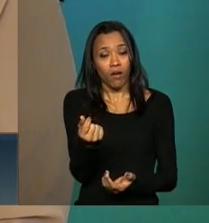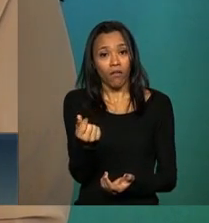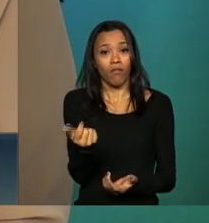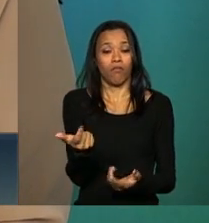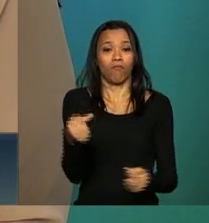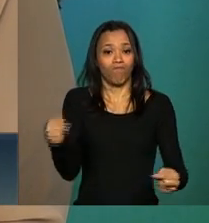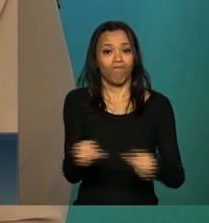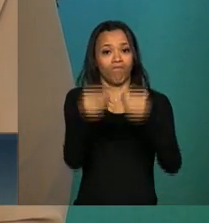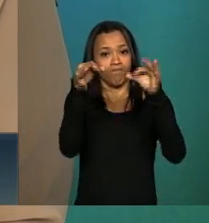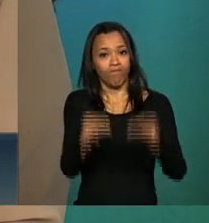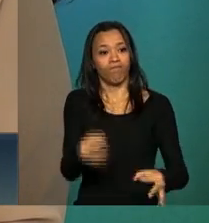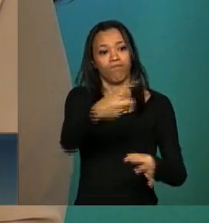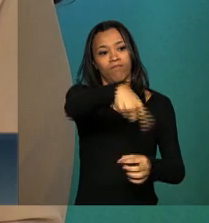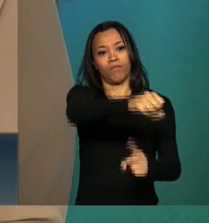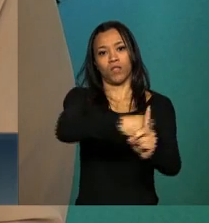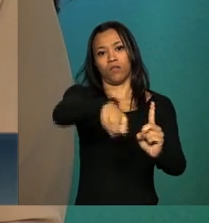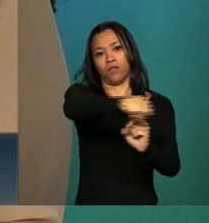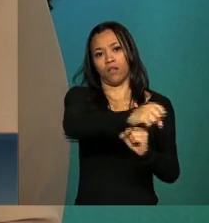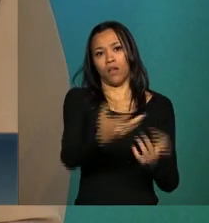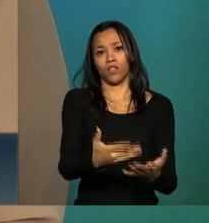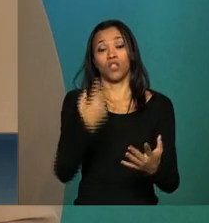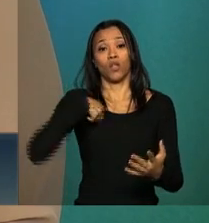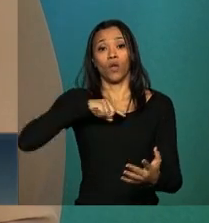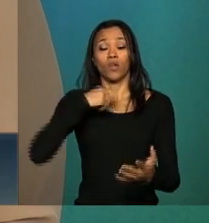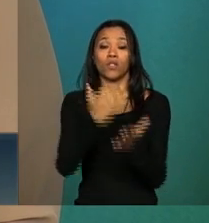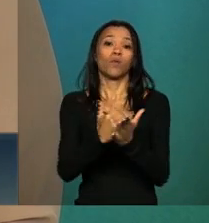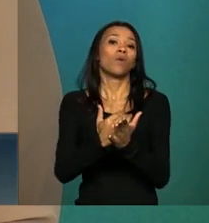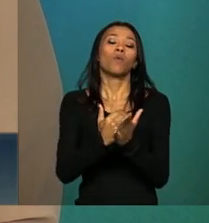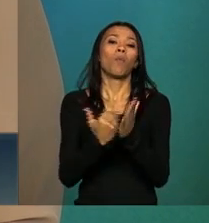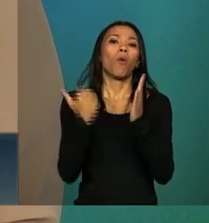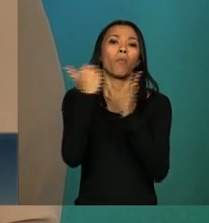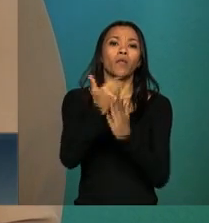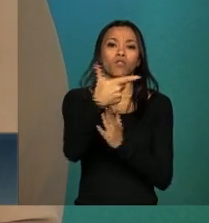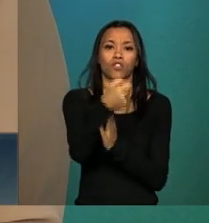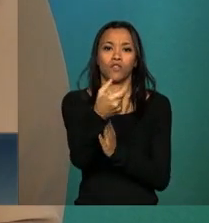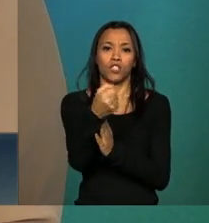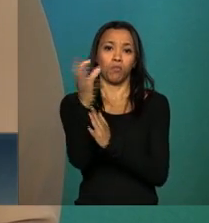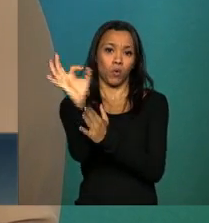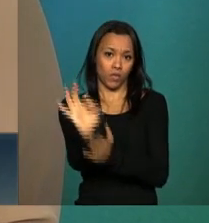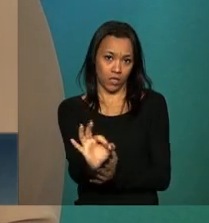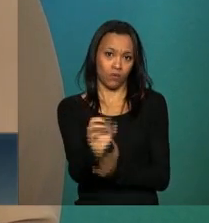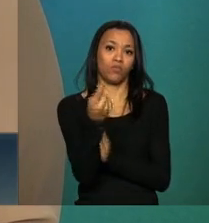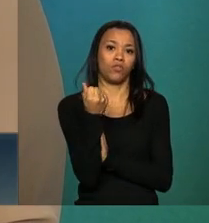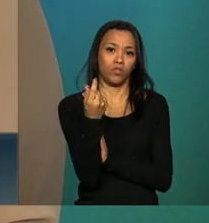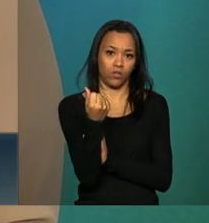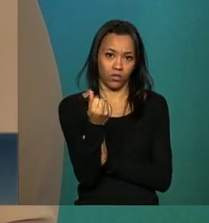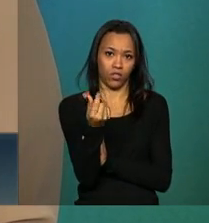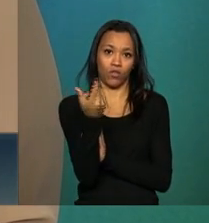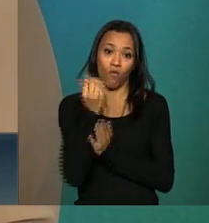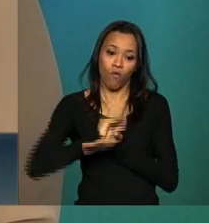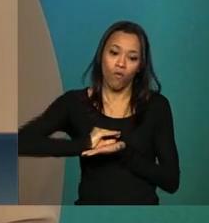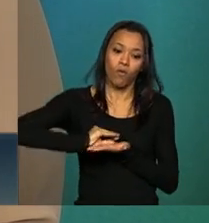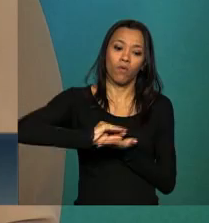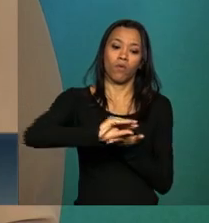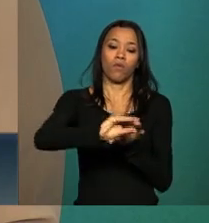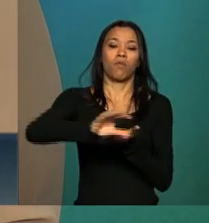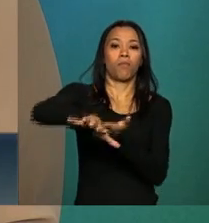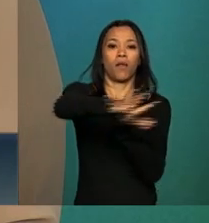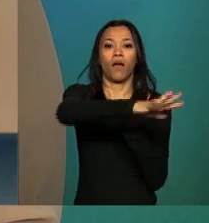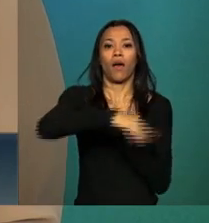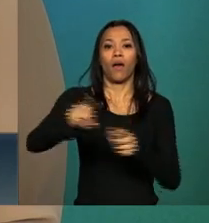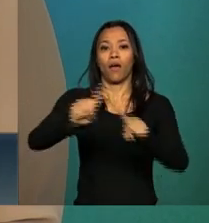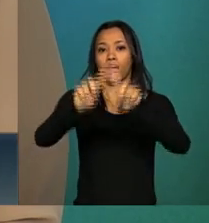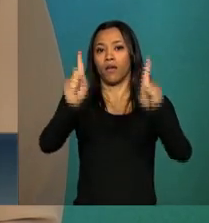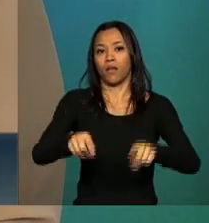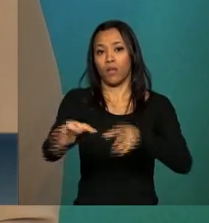Então, nós tivemos um aumento global de 20% nos nossos recursos para o Plano Safra